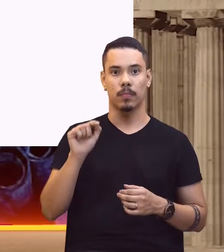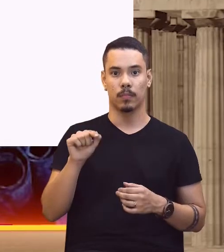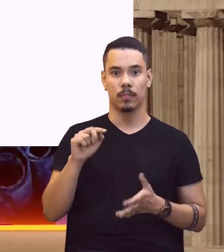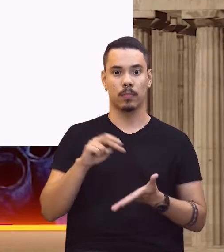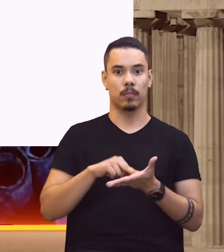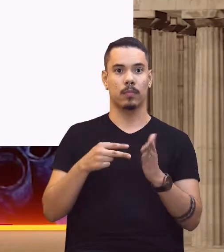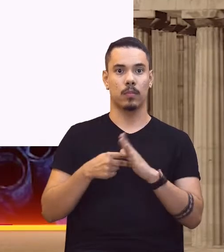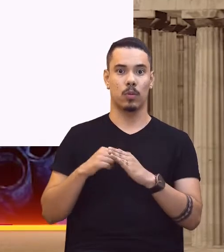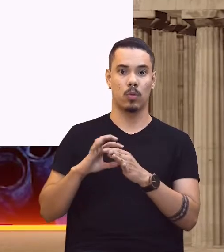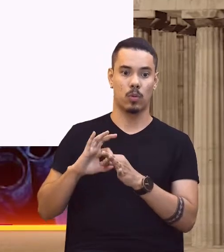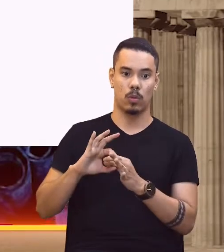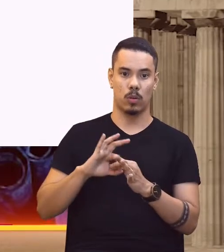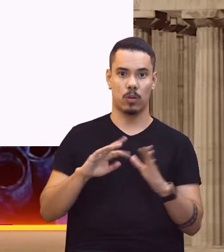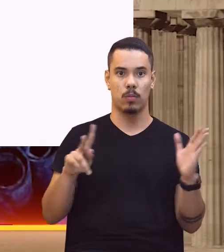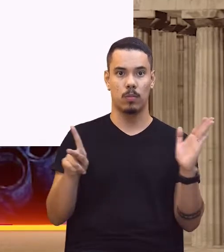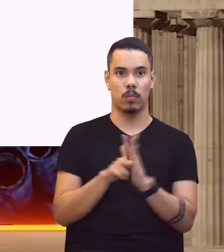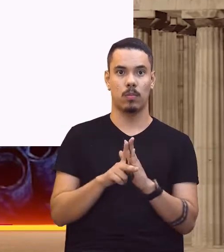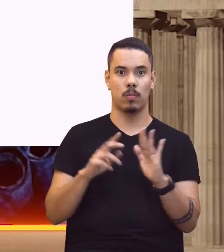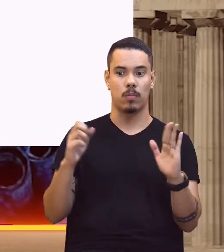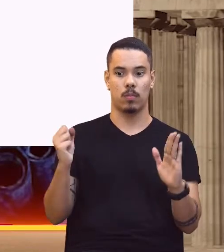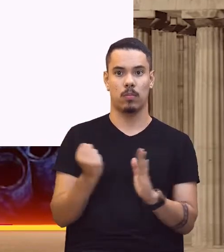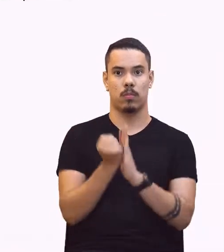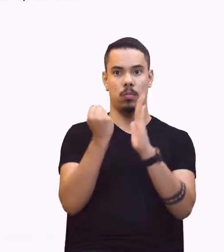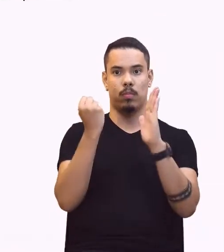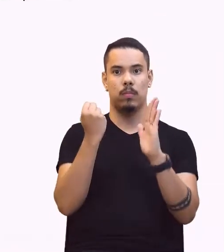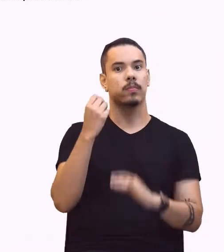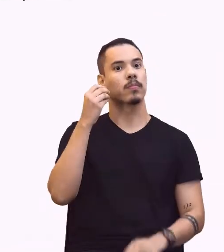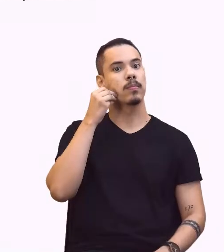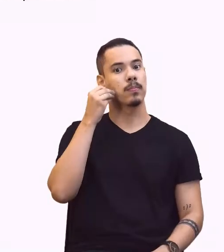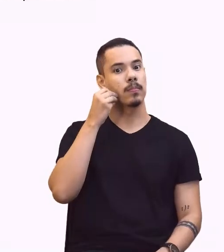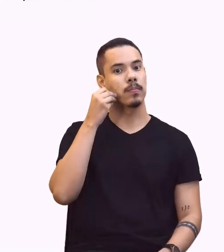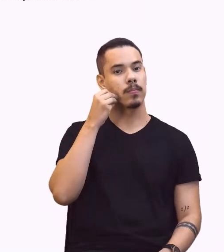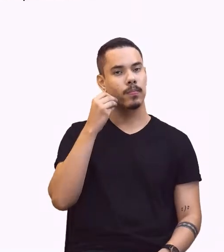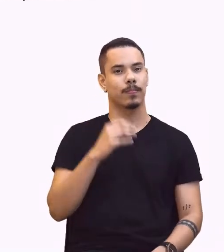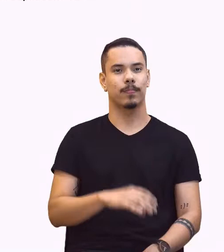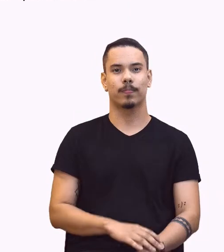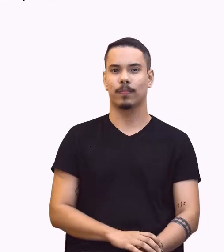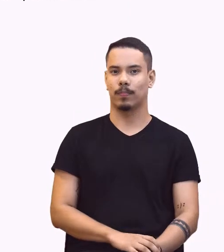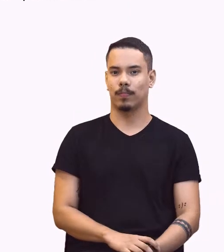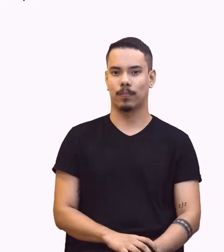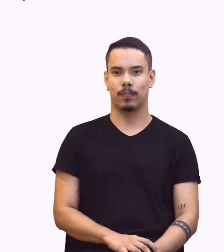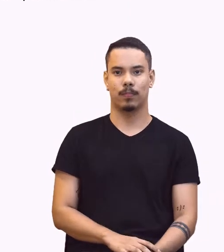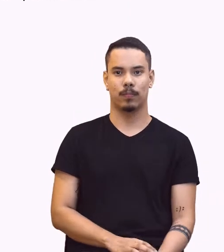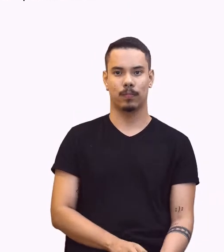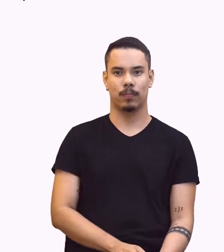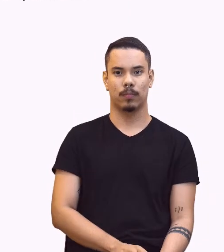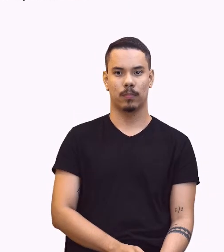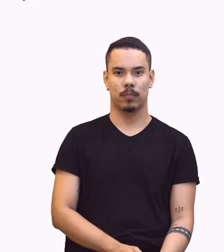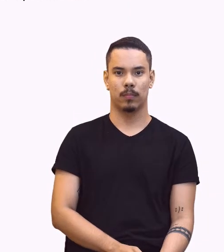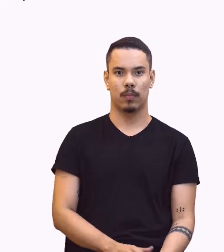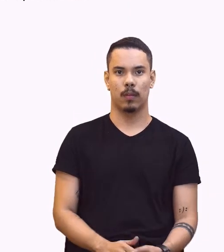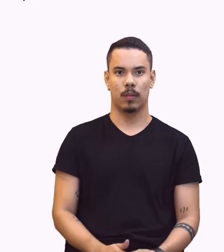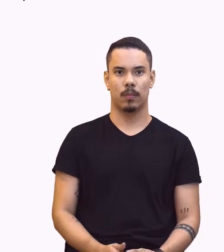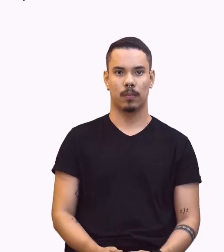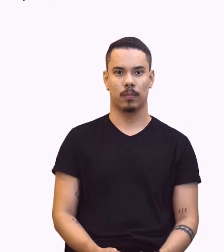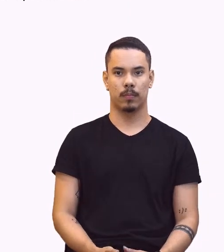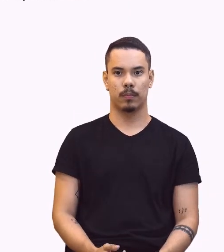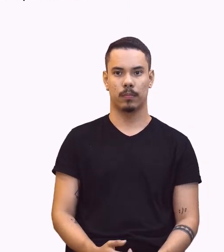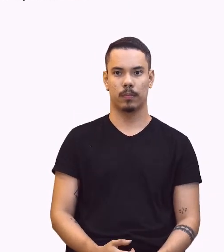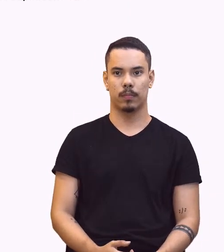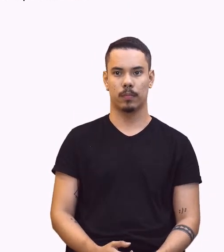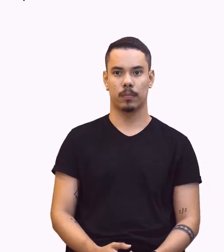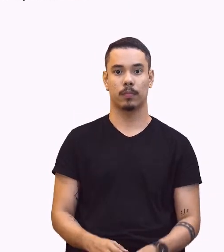daquela época. Vamos continuar analisando esse contexto? Vamos voltar? A antiguidade tardia, ela